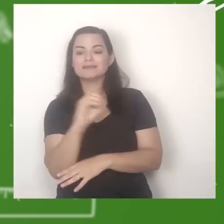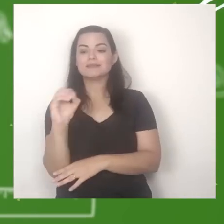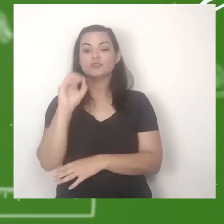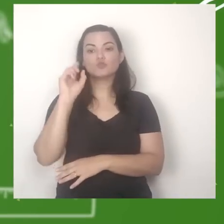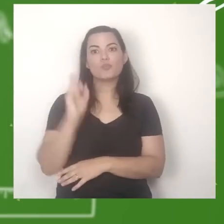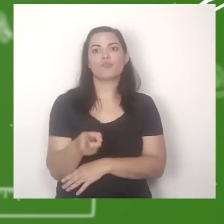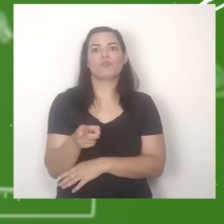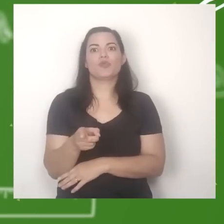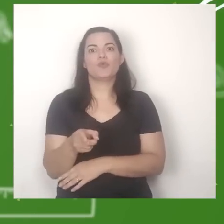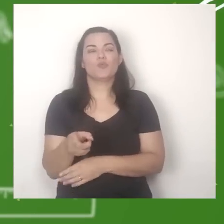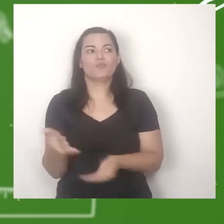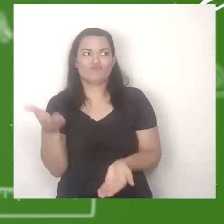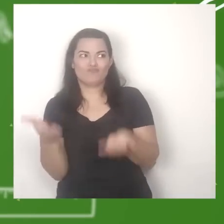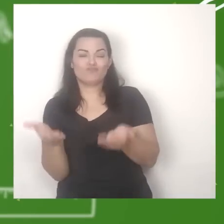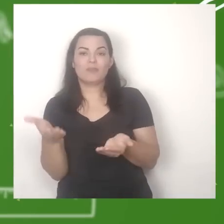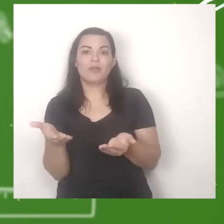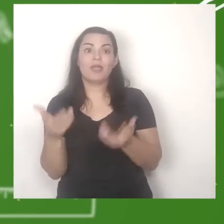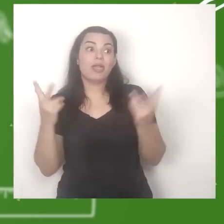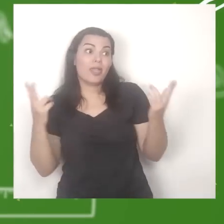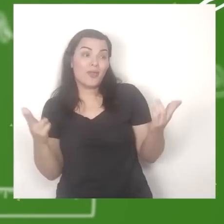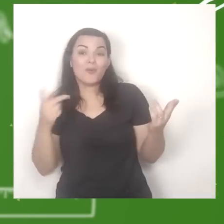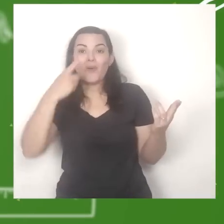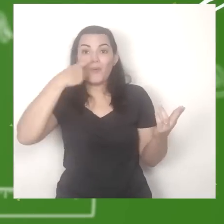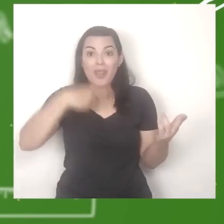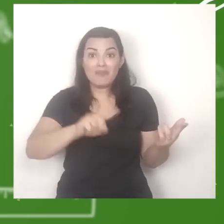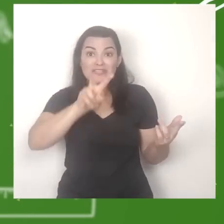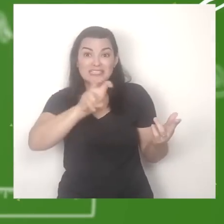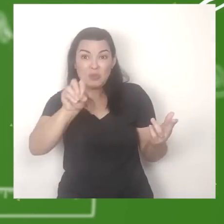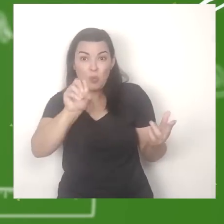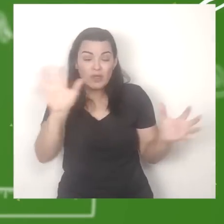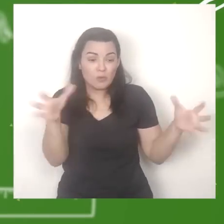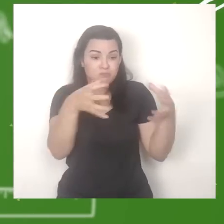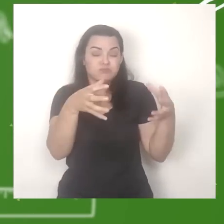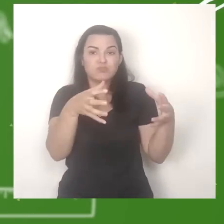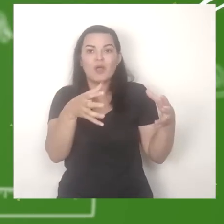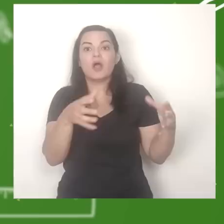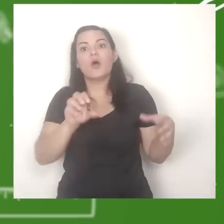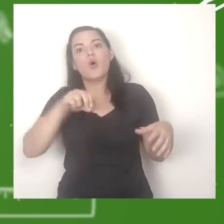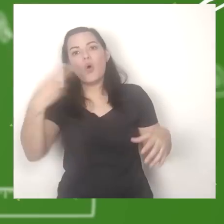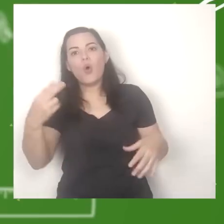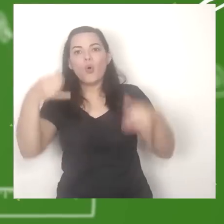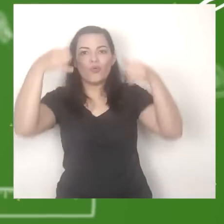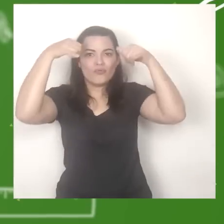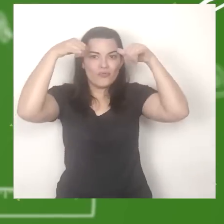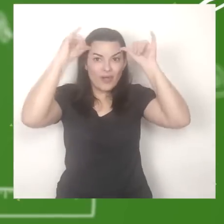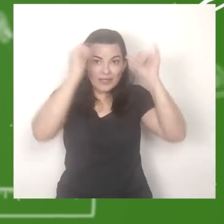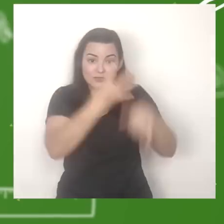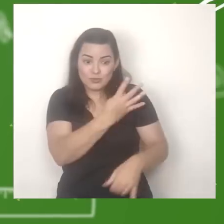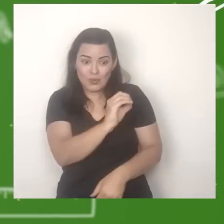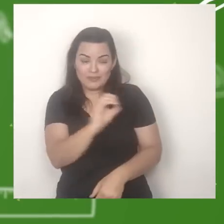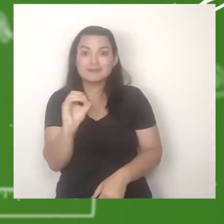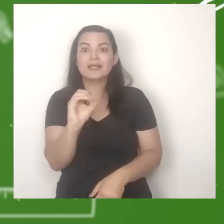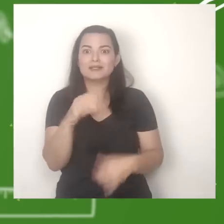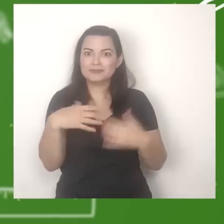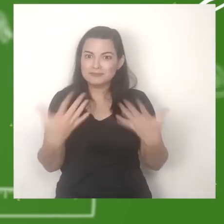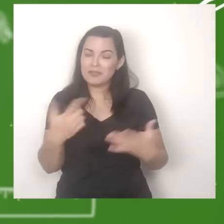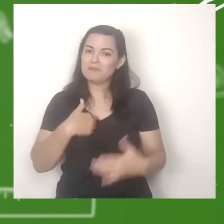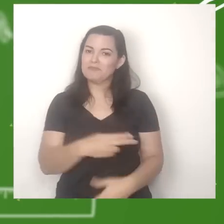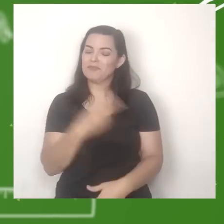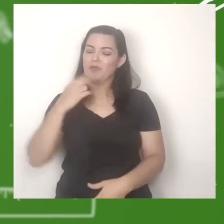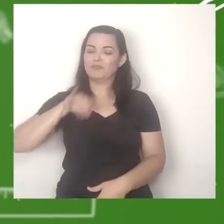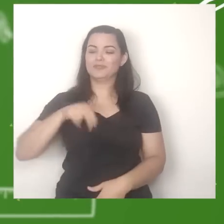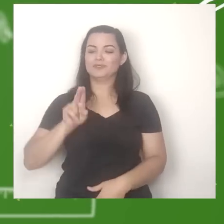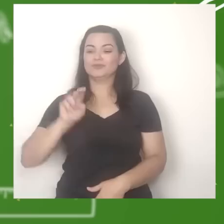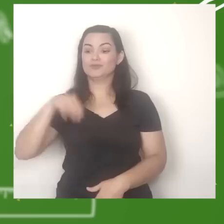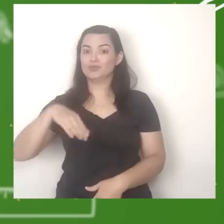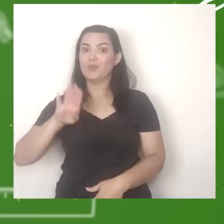quilos. O mesmo peso que 50 elefantes juntos ou 400 vacas. Meu nome é